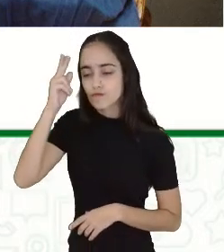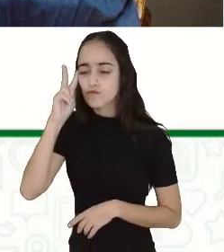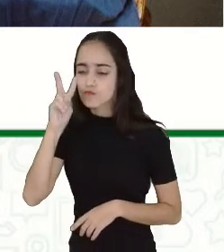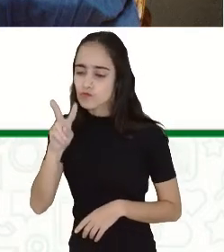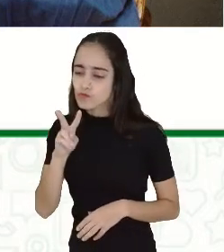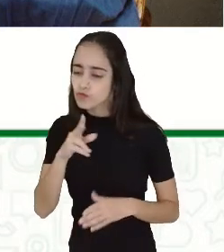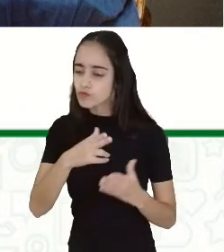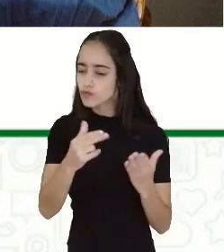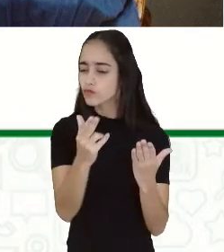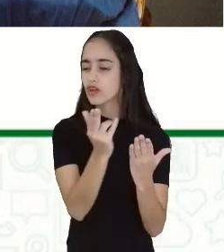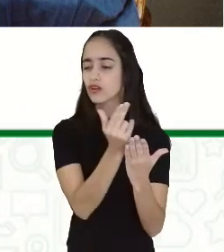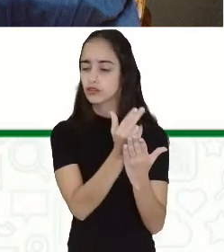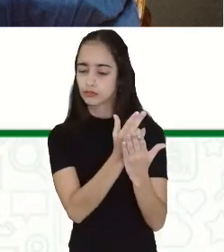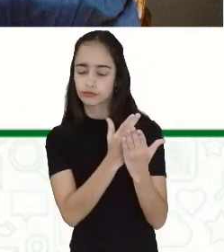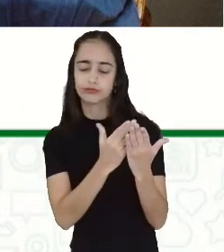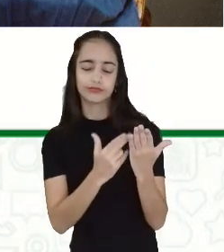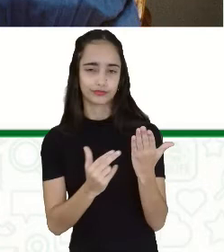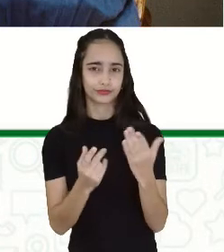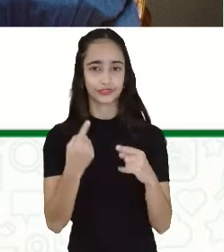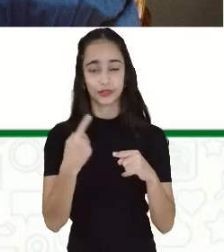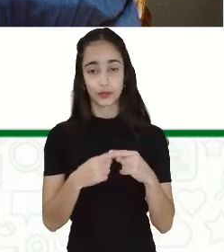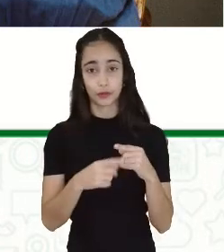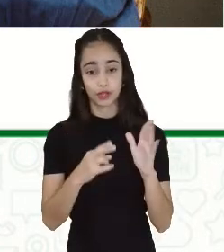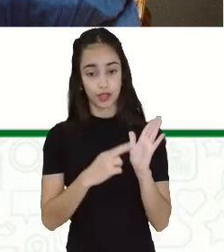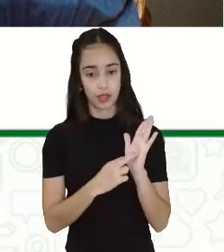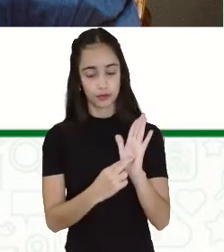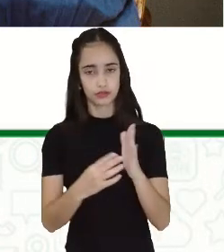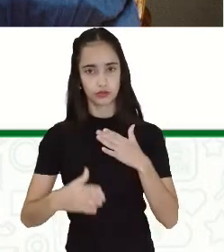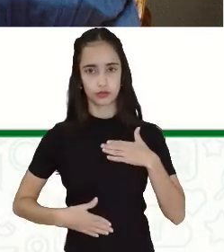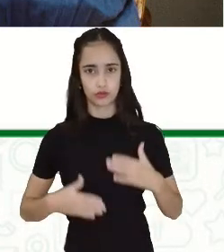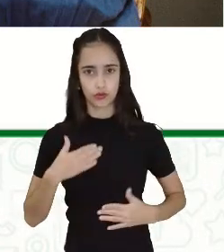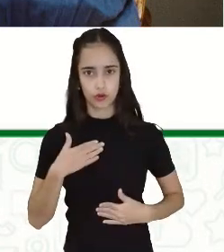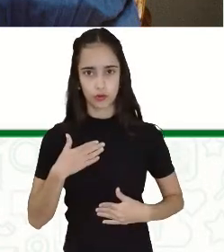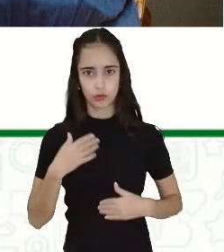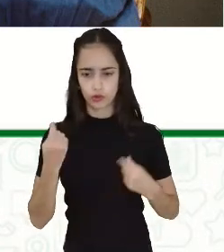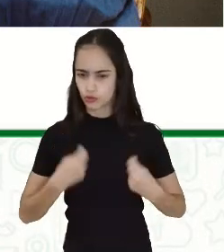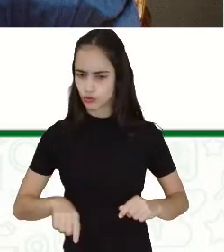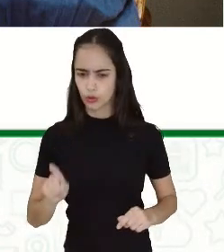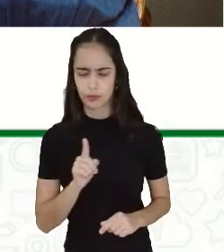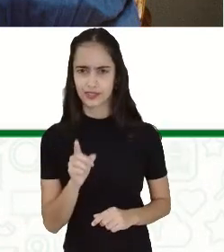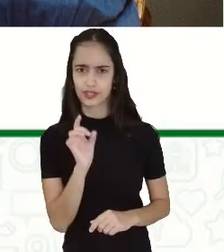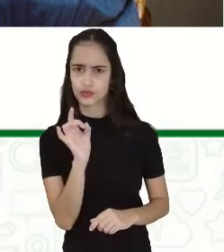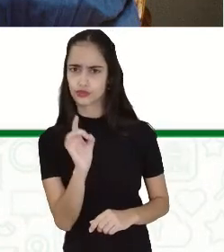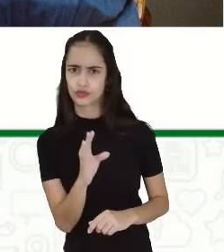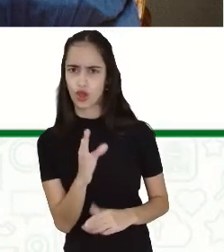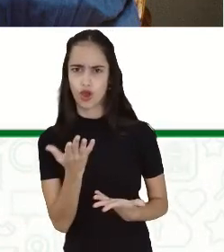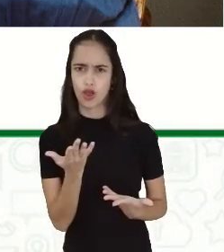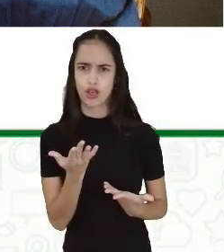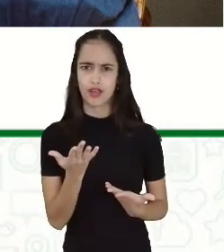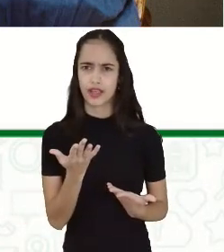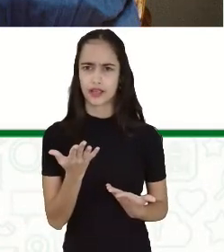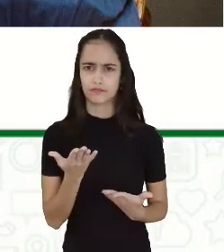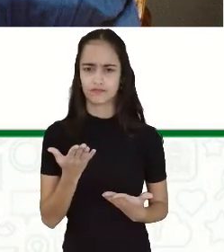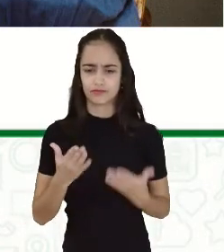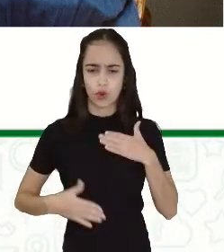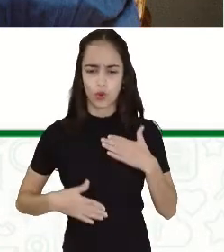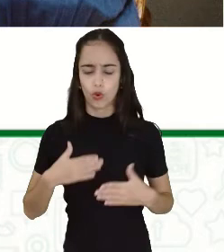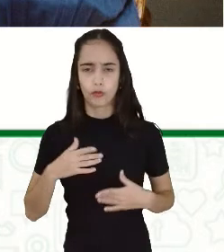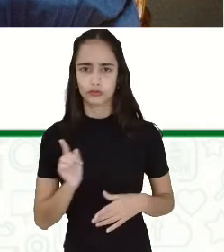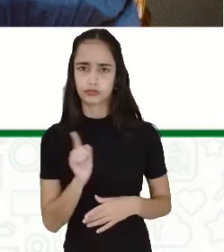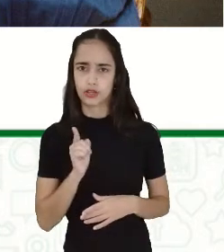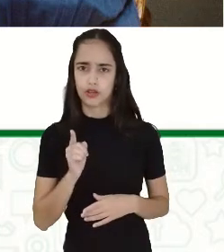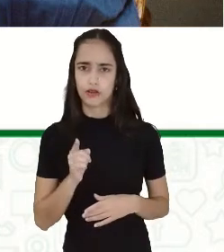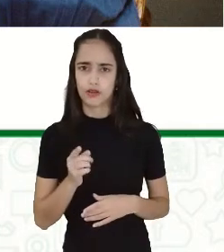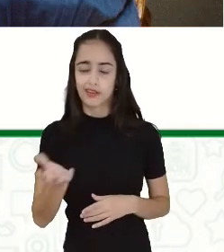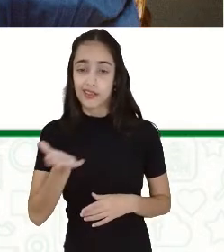a representação do corpo ela não precisa ser só o corpo ela também quer captar um